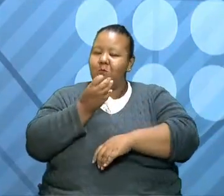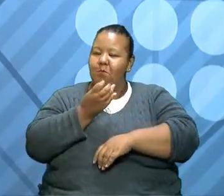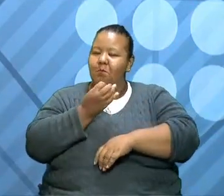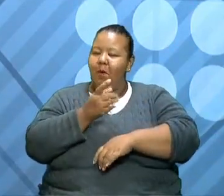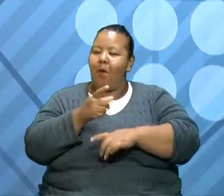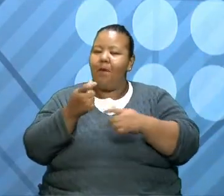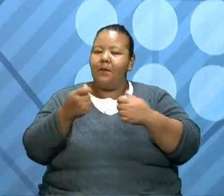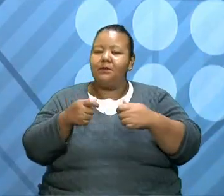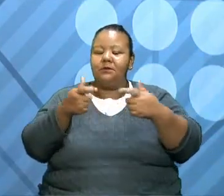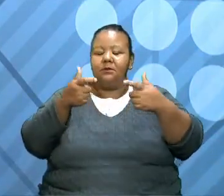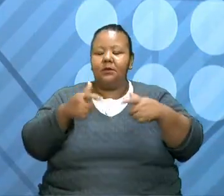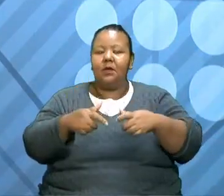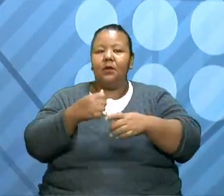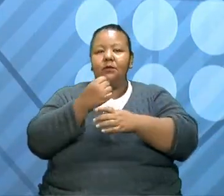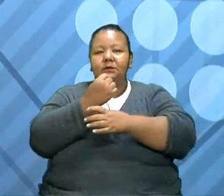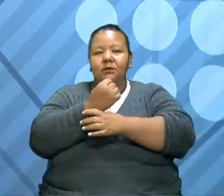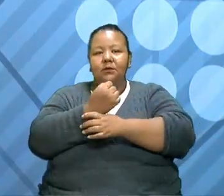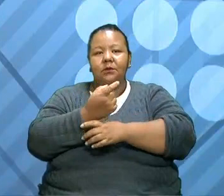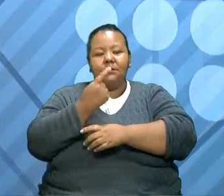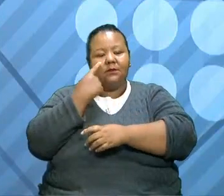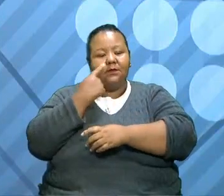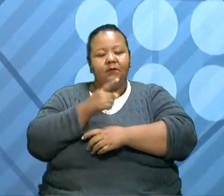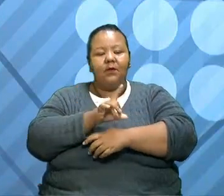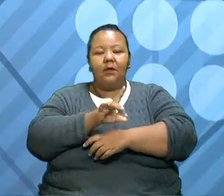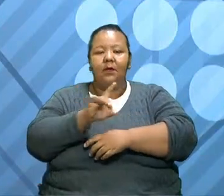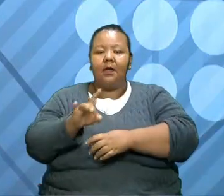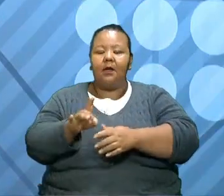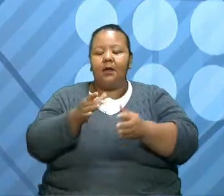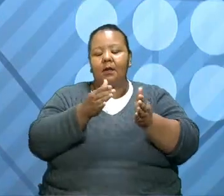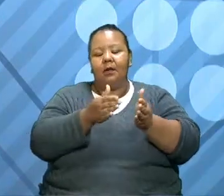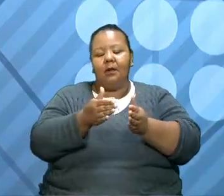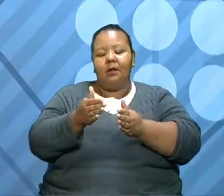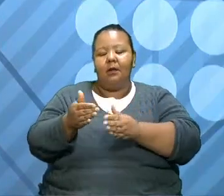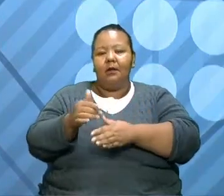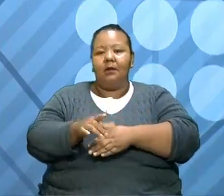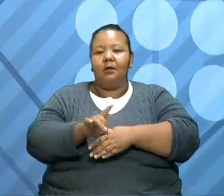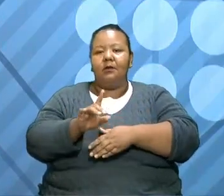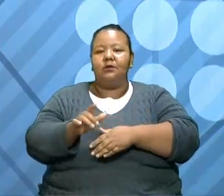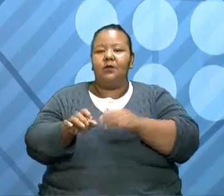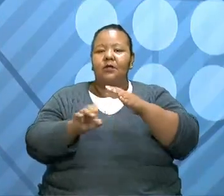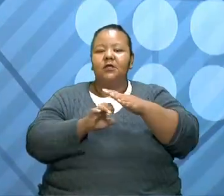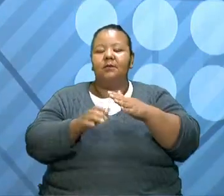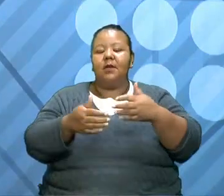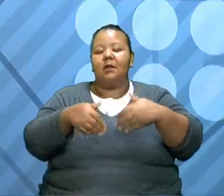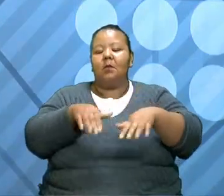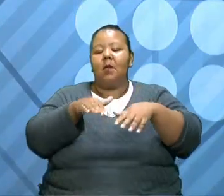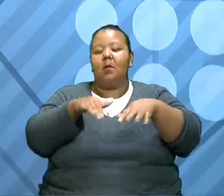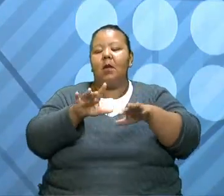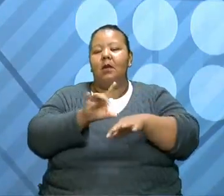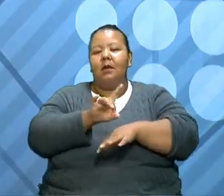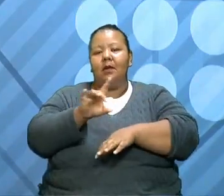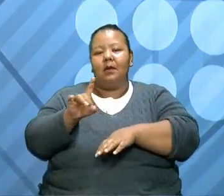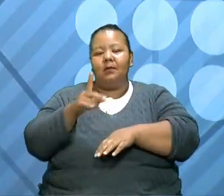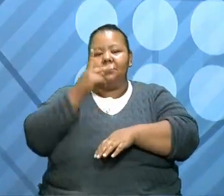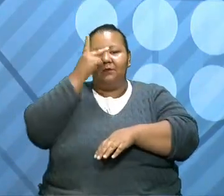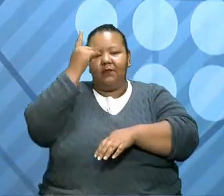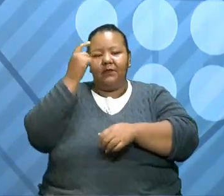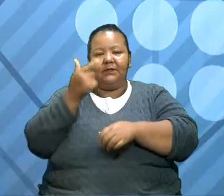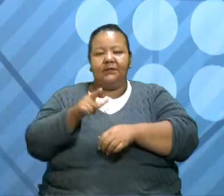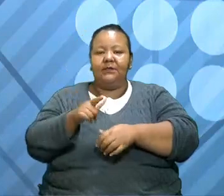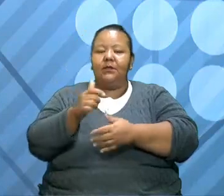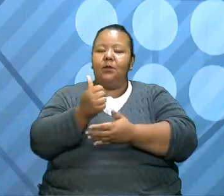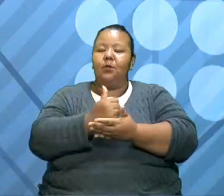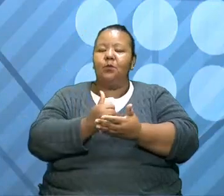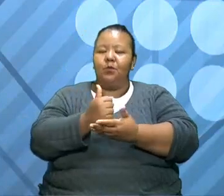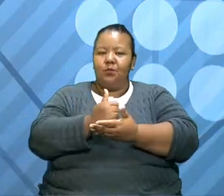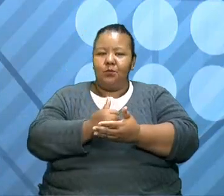canal seguro, tem que verificar cada uma das etapas ali. Então, não é simplesmente deixar a empresa rolando ali, cada um trabalhando sem fazer um tipo de controle. Tem